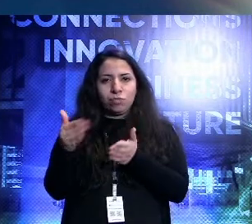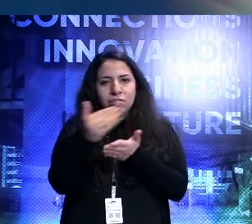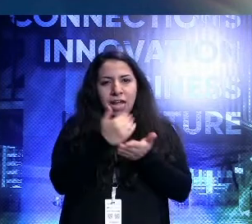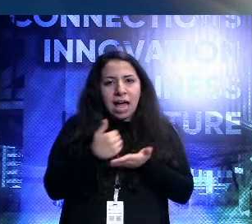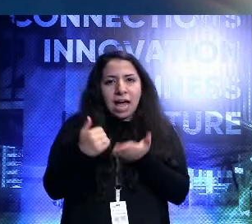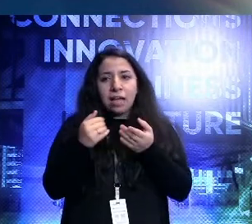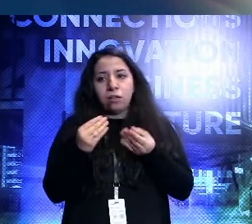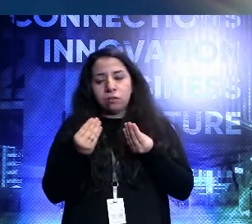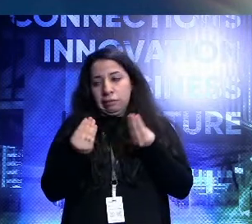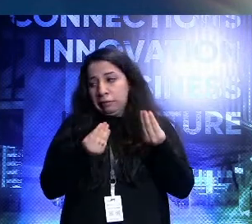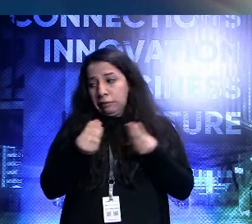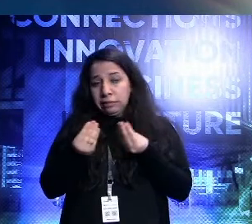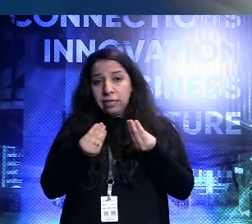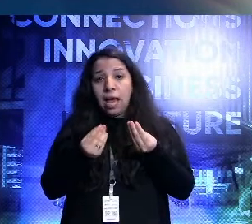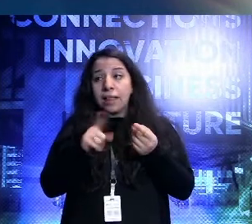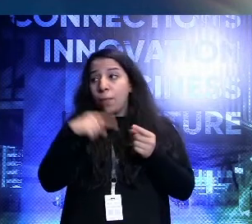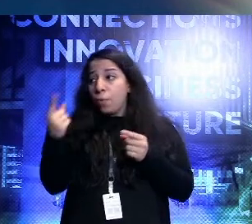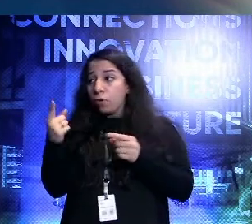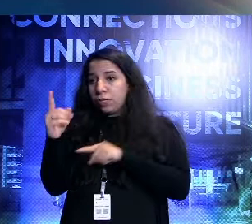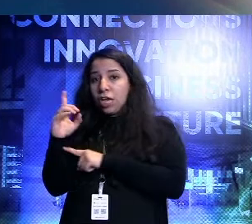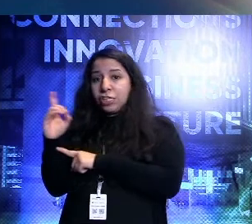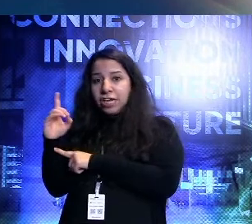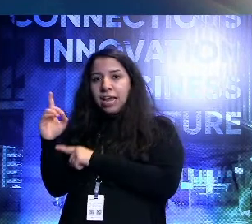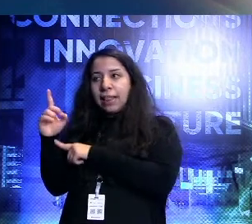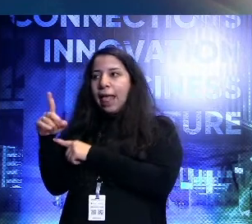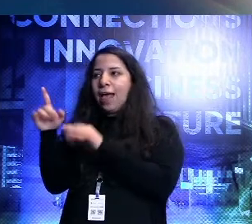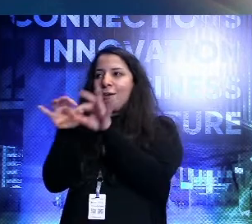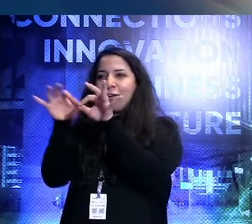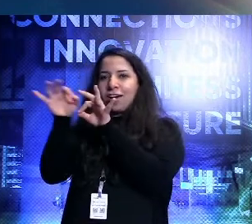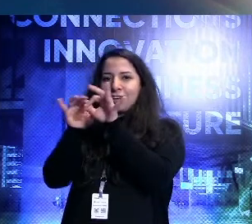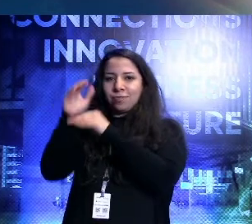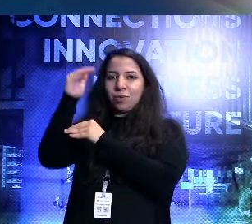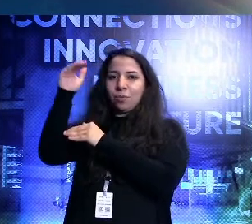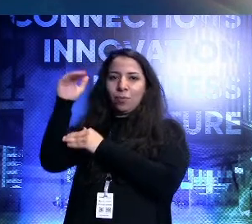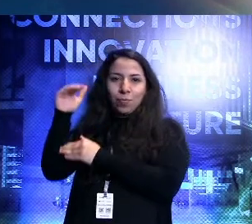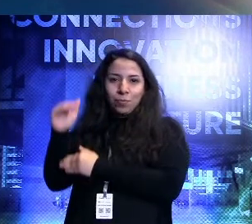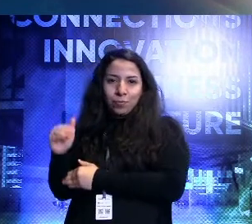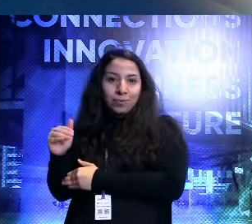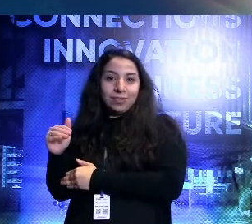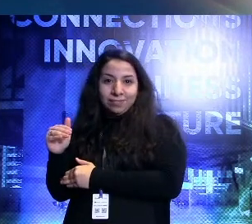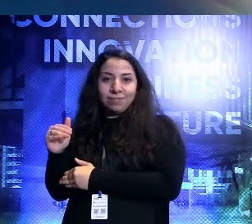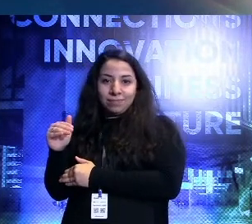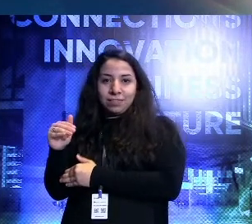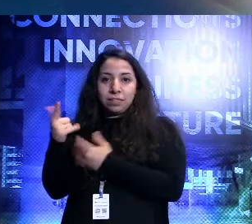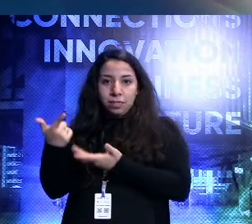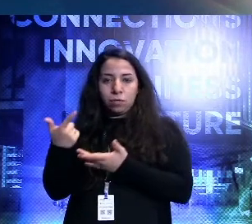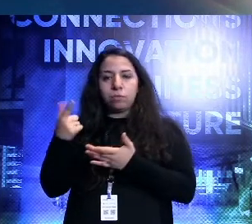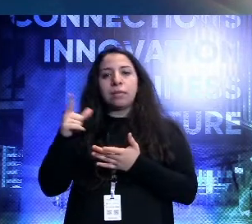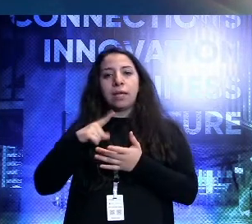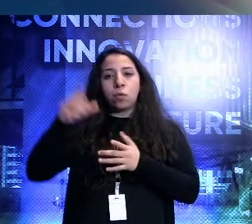isso organizado numa visão de responsabilidade única, onde eu começo a ter uma classe